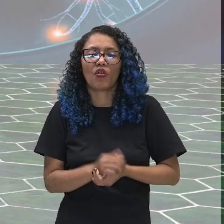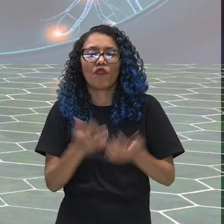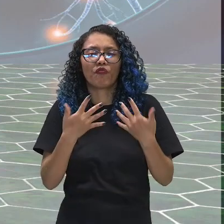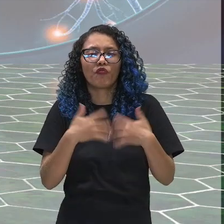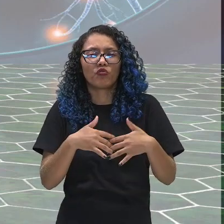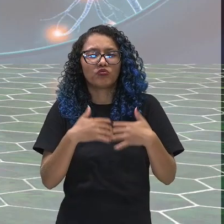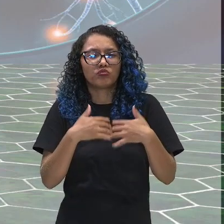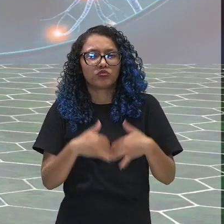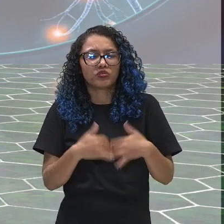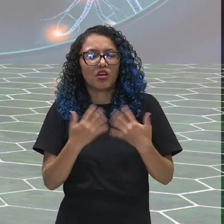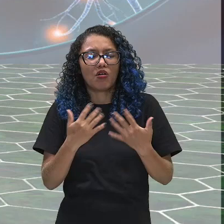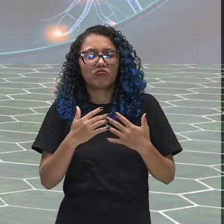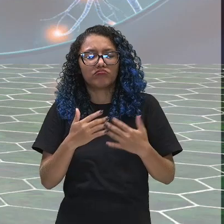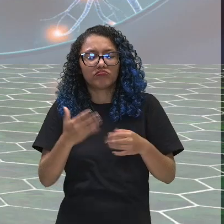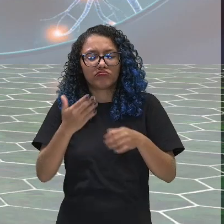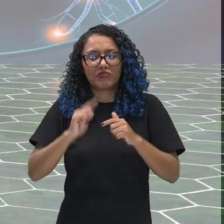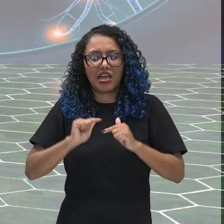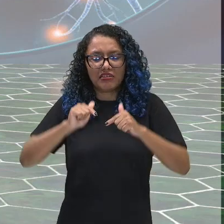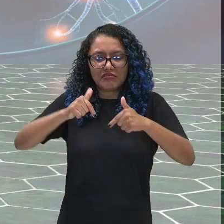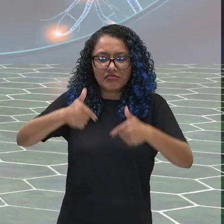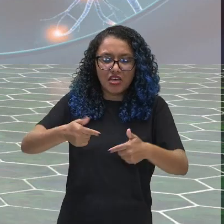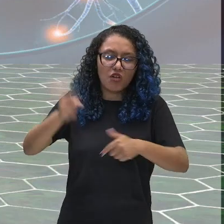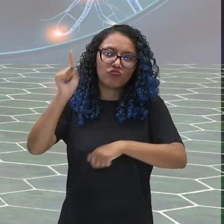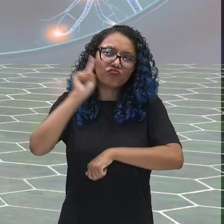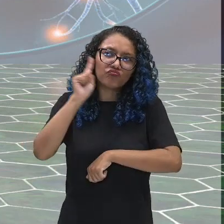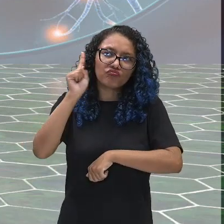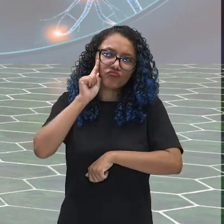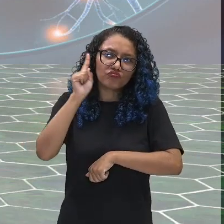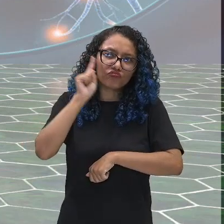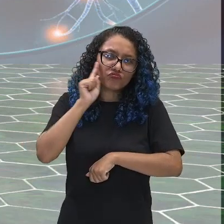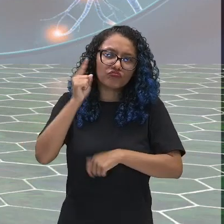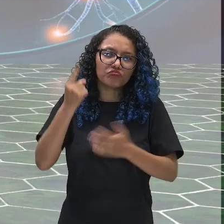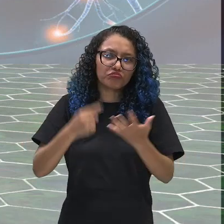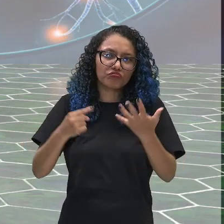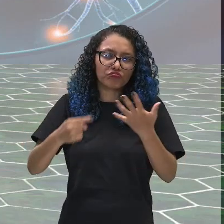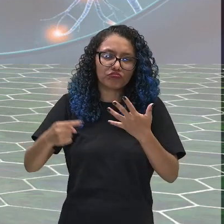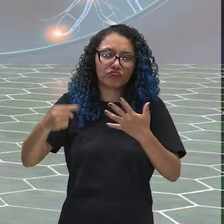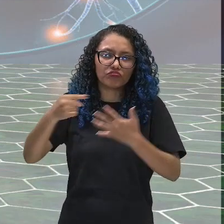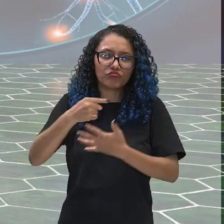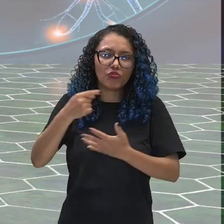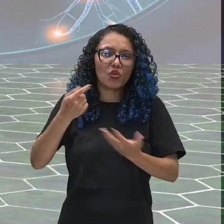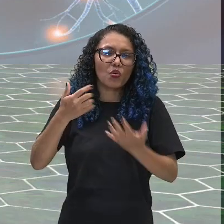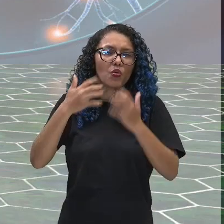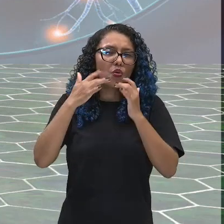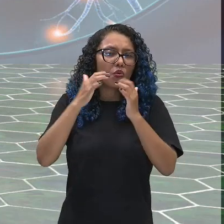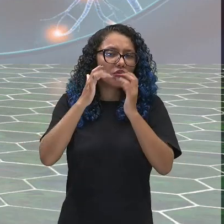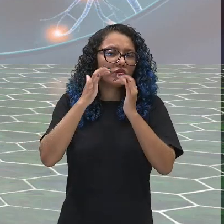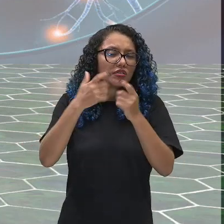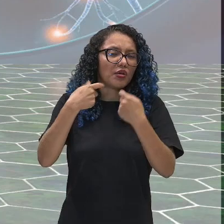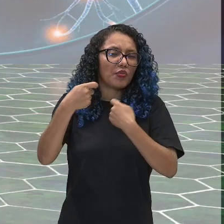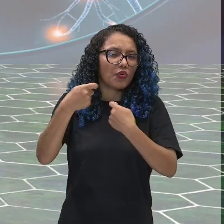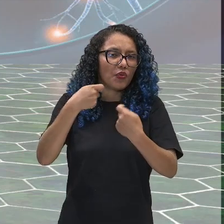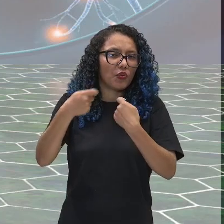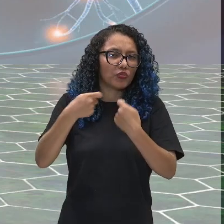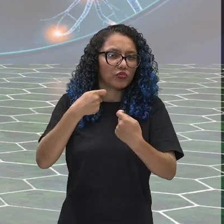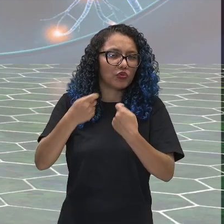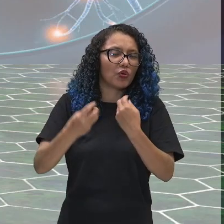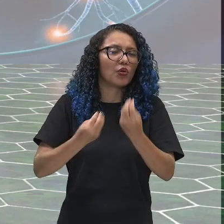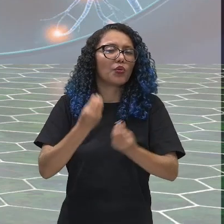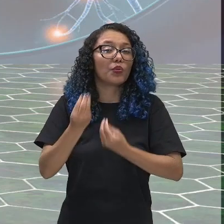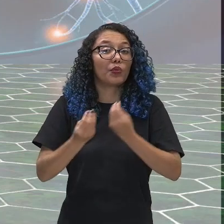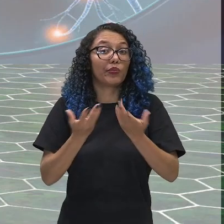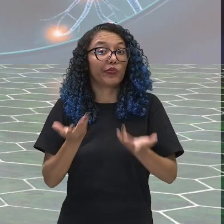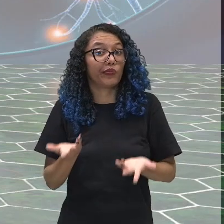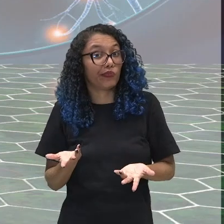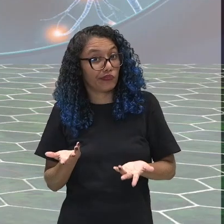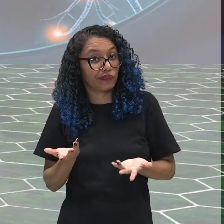as nossas ações do dia a dia são comandadas aí por nosso principal órgão, o cérebro,